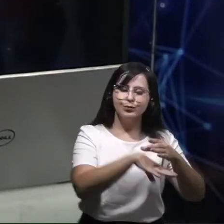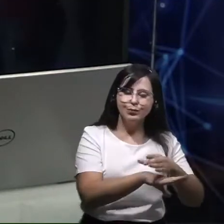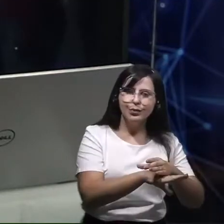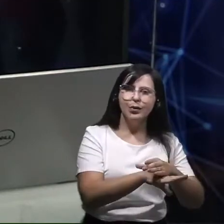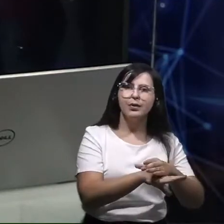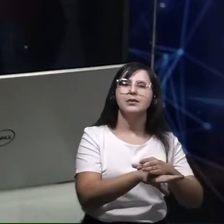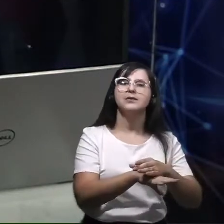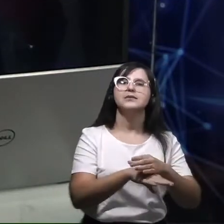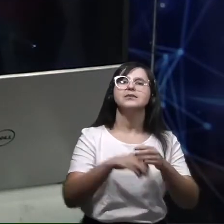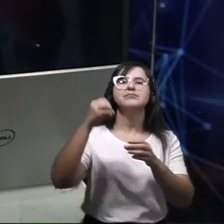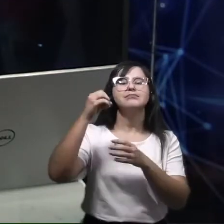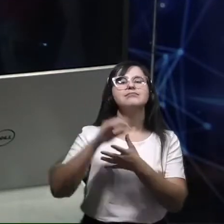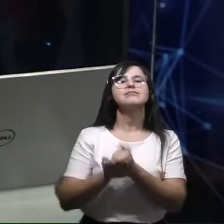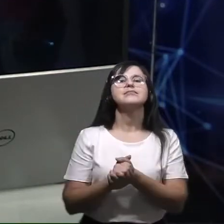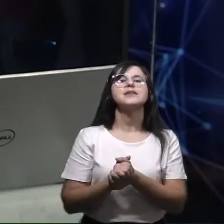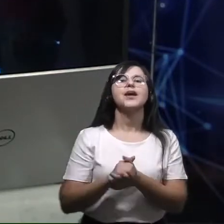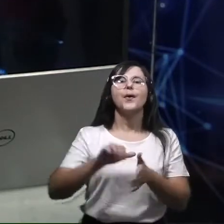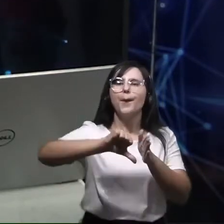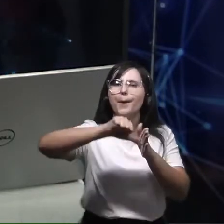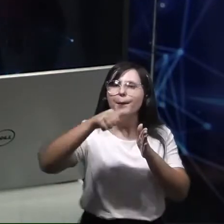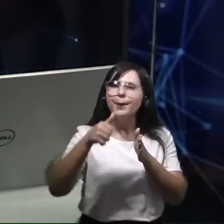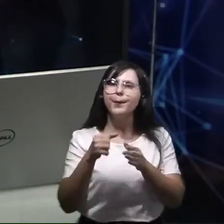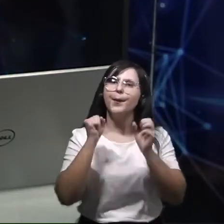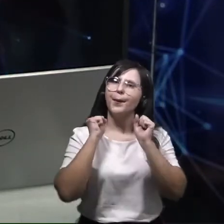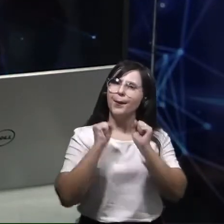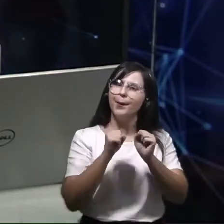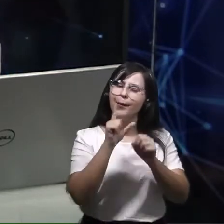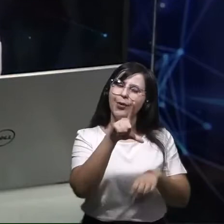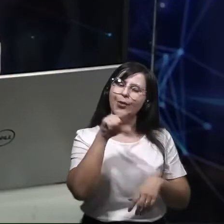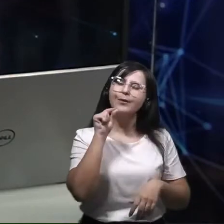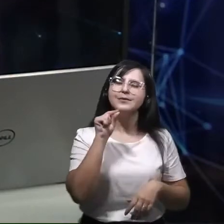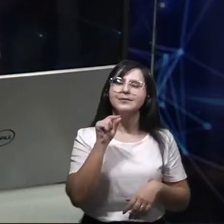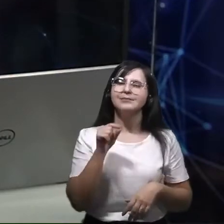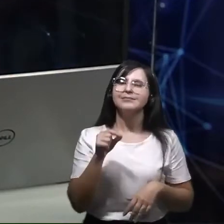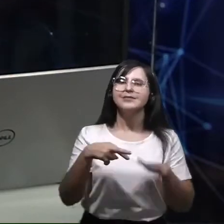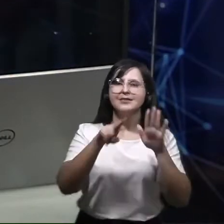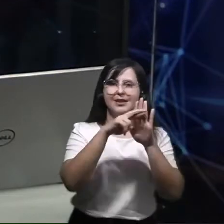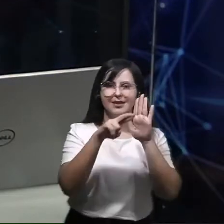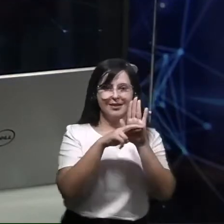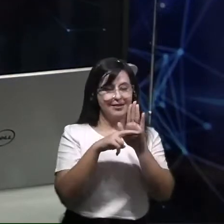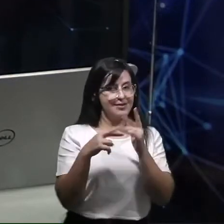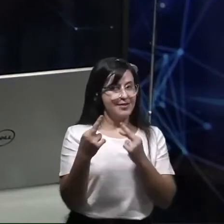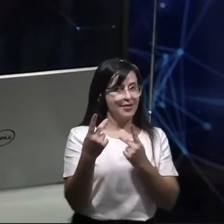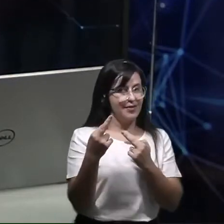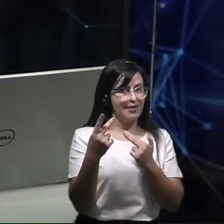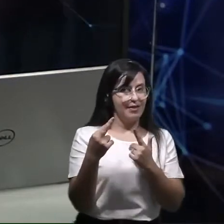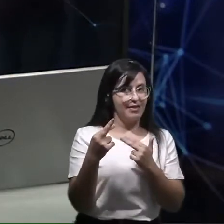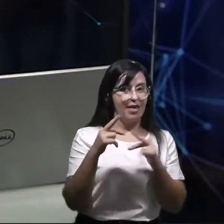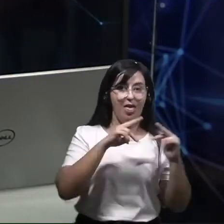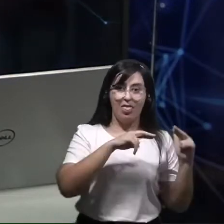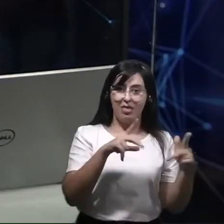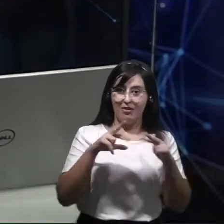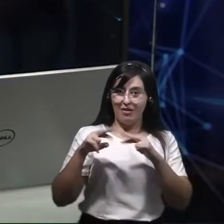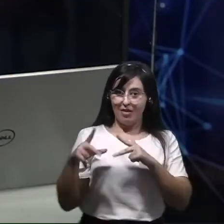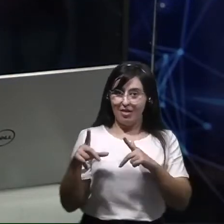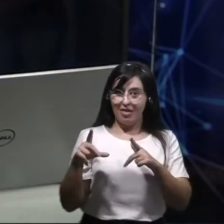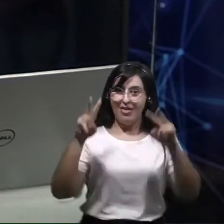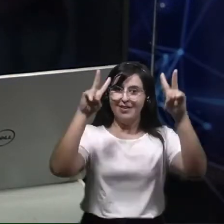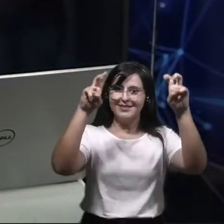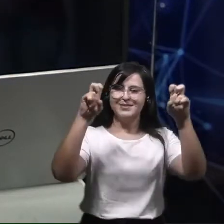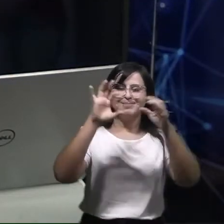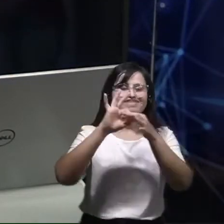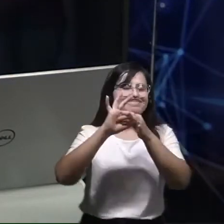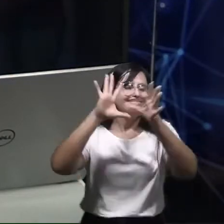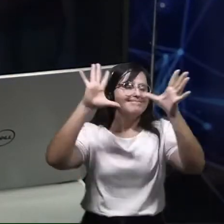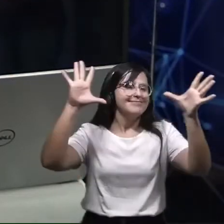com a mesma regra. O primeiro candidato, né, escolhendo quem vai perguntar e assim sucessivamente. Só que a diferença é que o tema é livre.